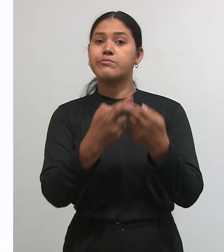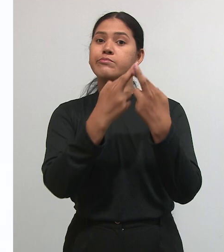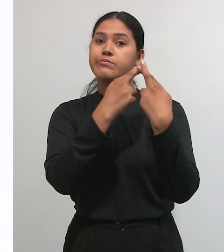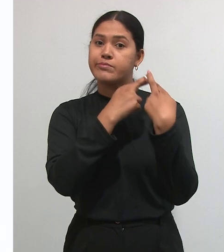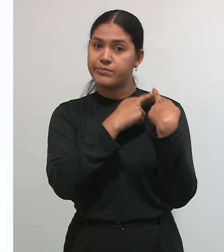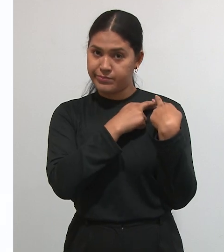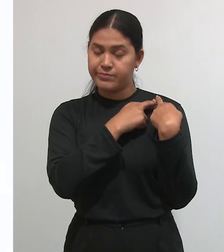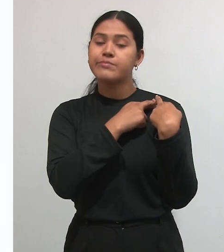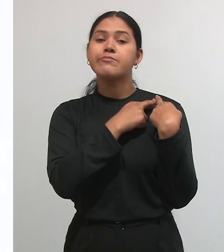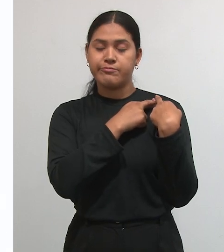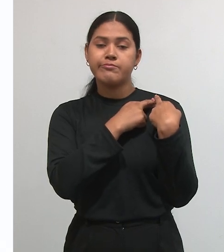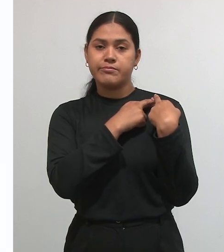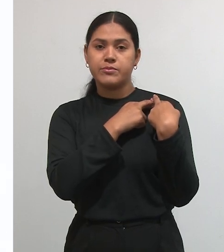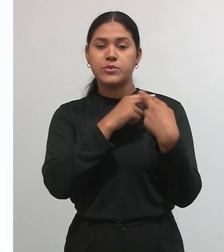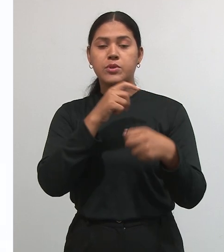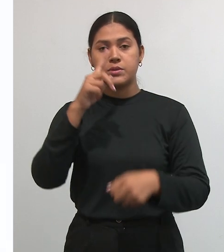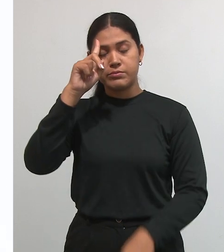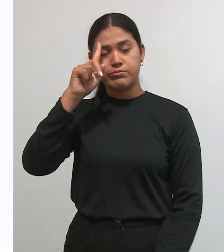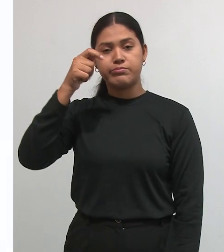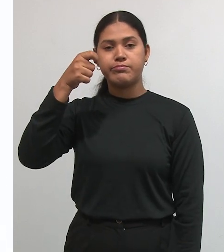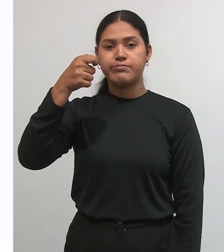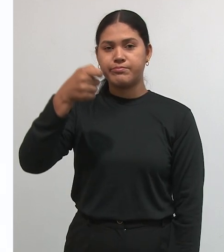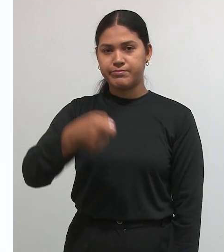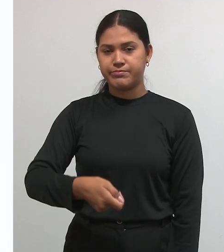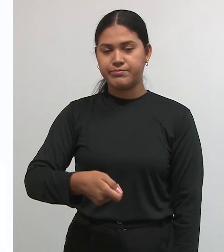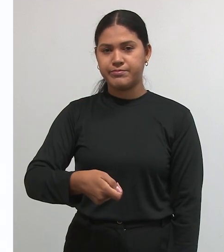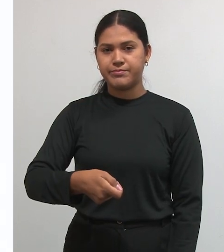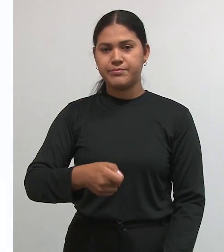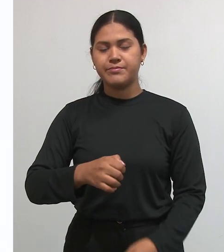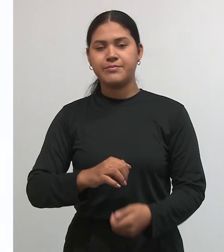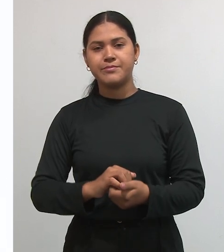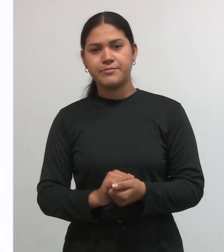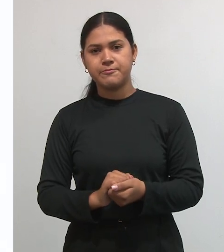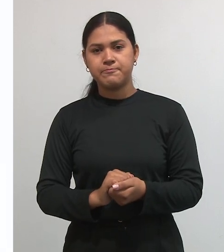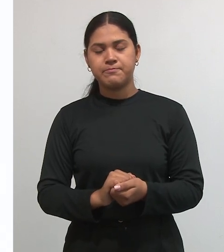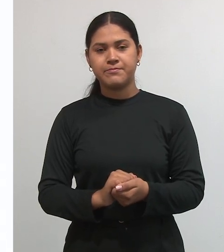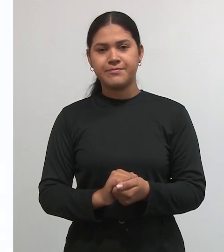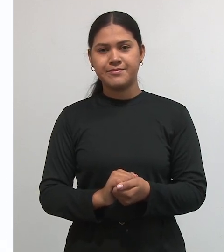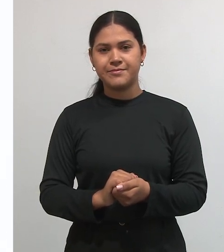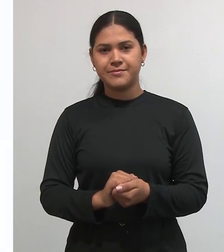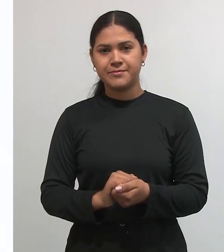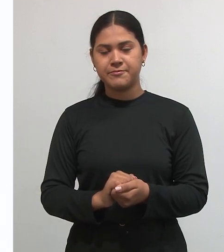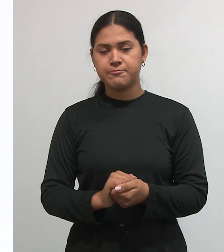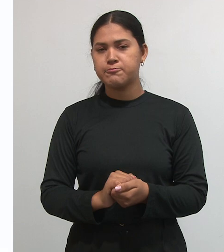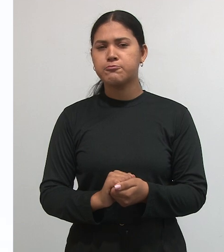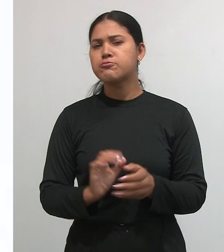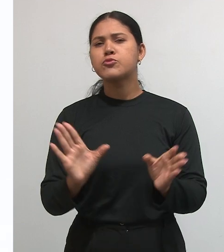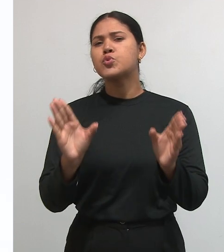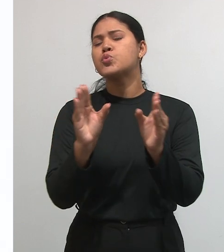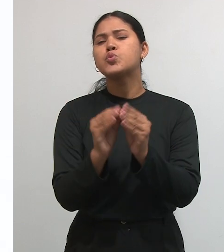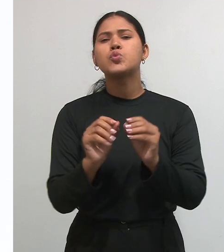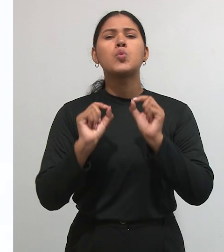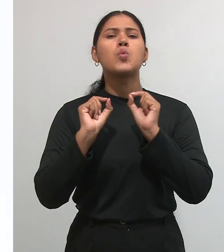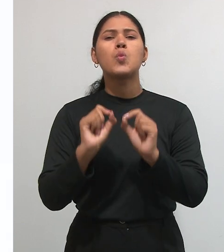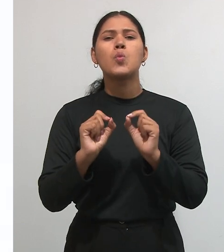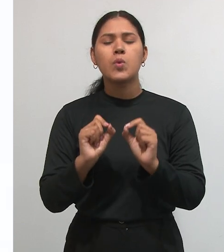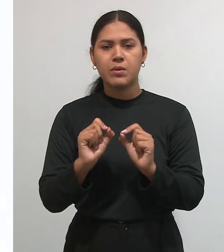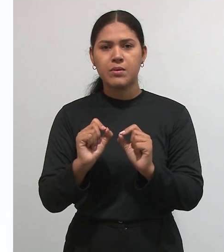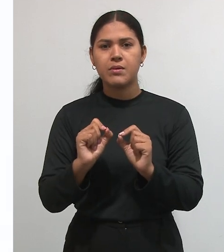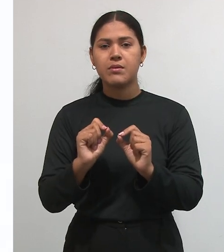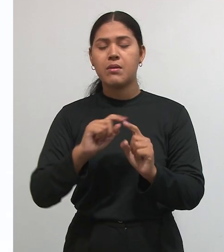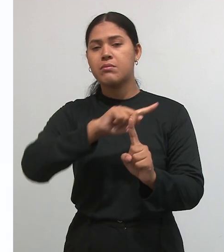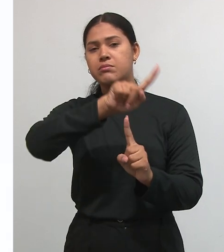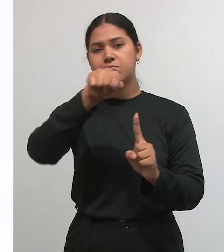que é a accountability, e tomada de decisão. Então, nada mais é que o quê?